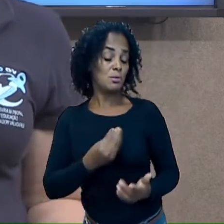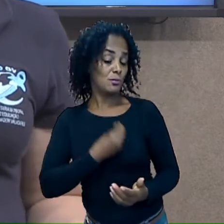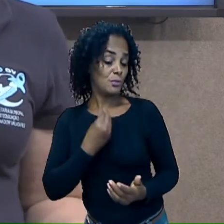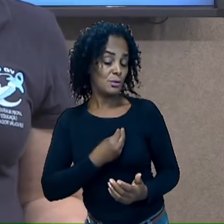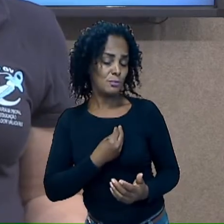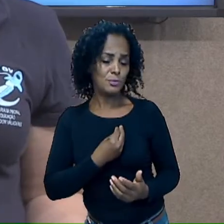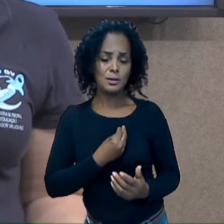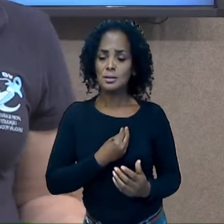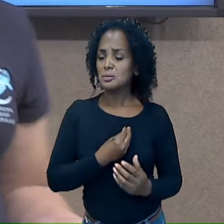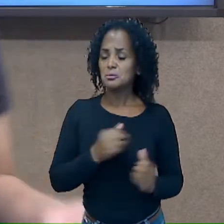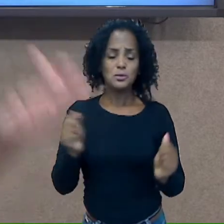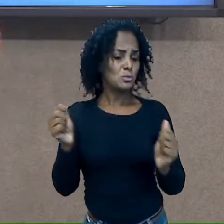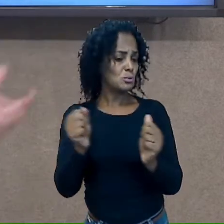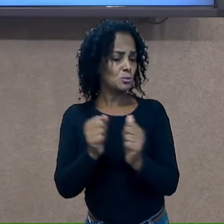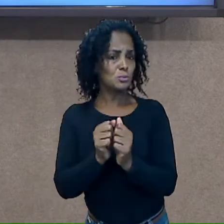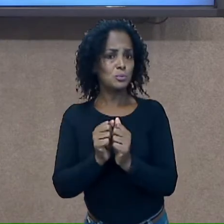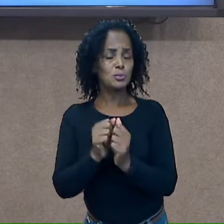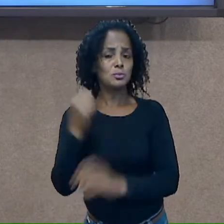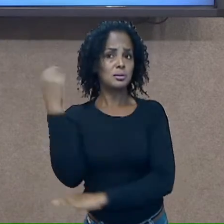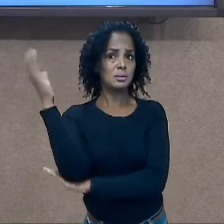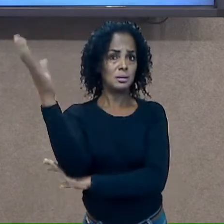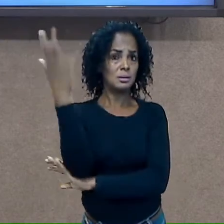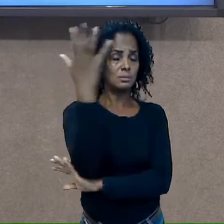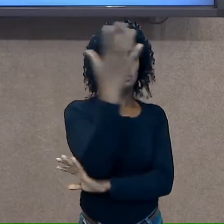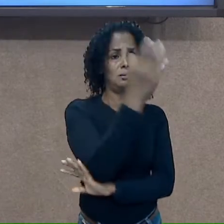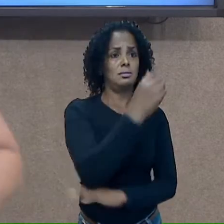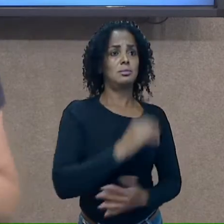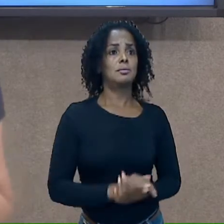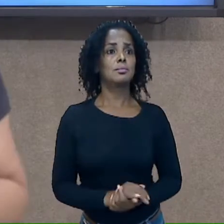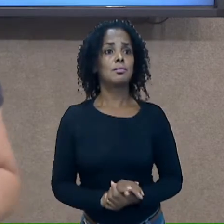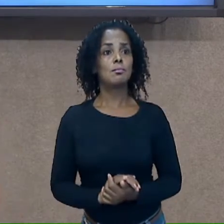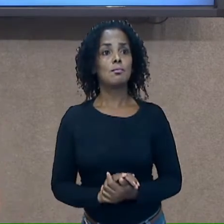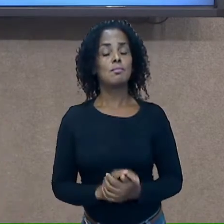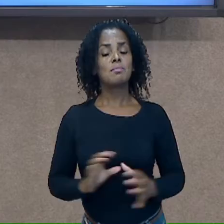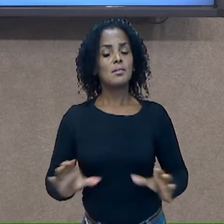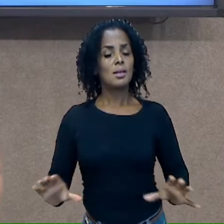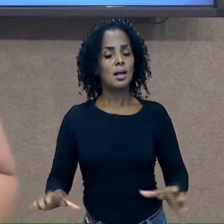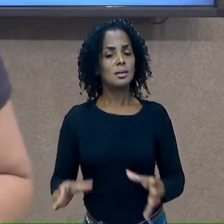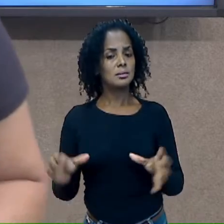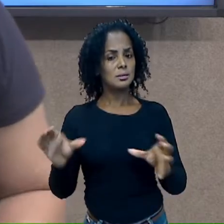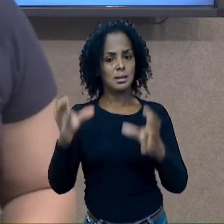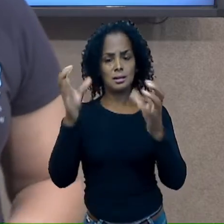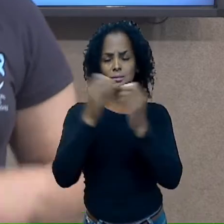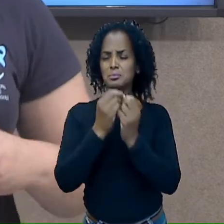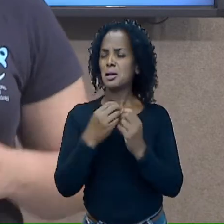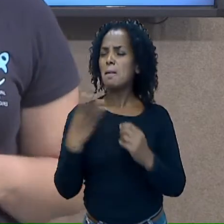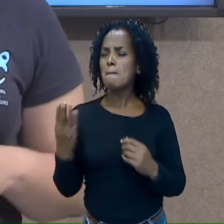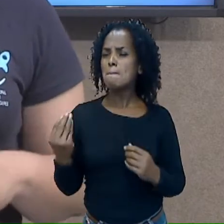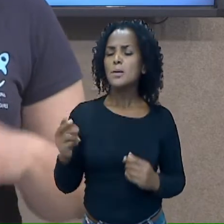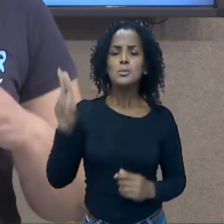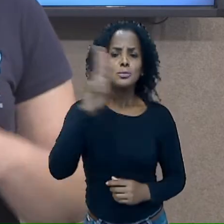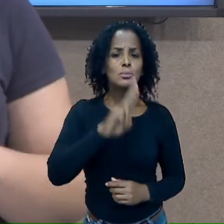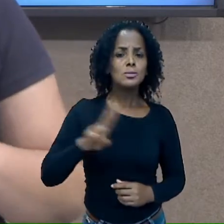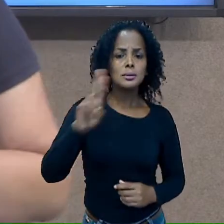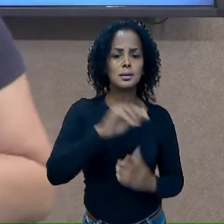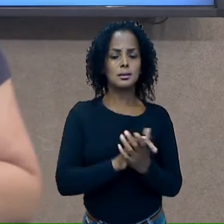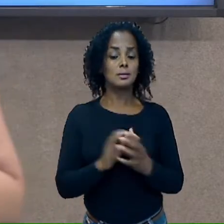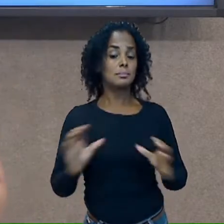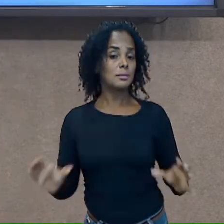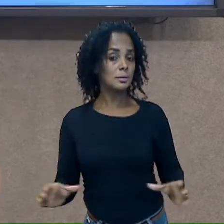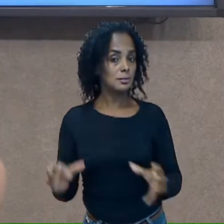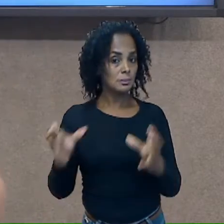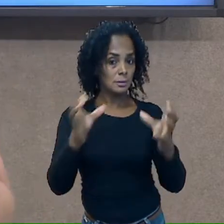preservam o meio ambiente também. Isso é muito bacana. As cerâmicas é muito usada, gente. As